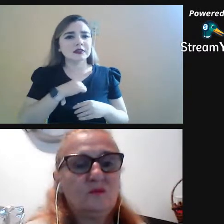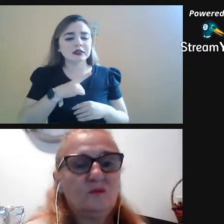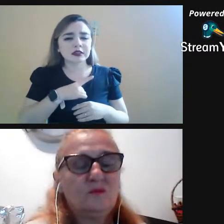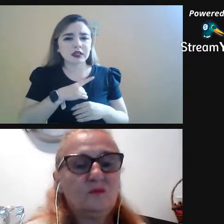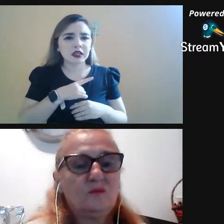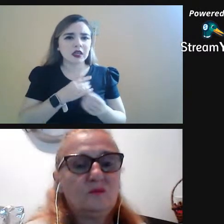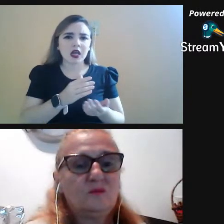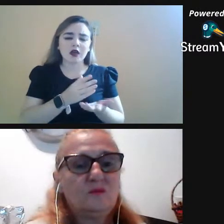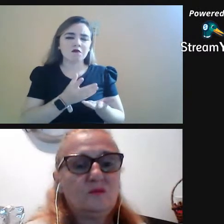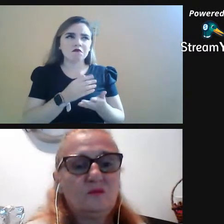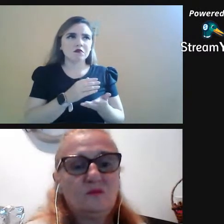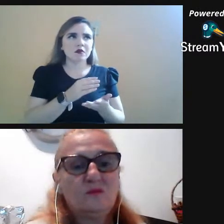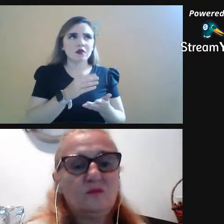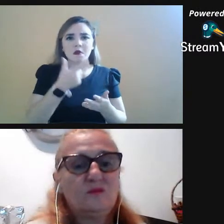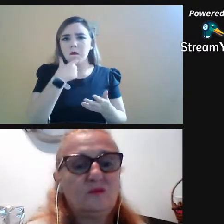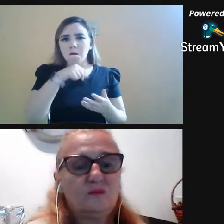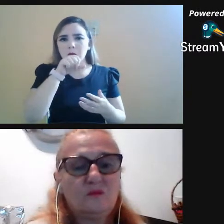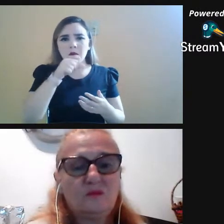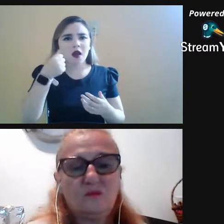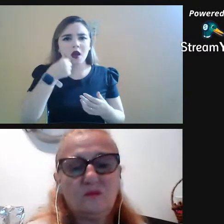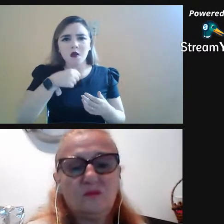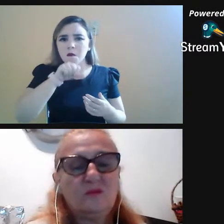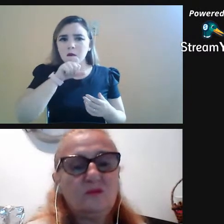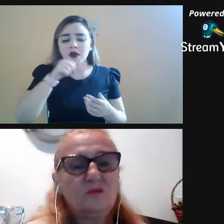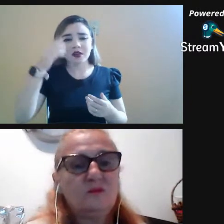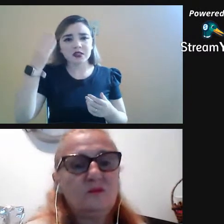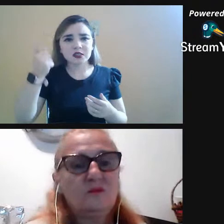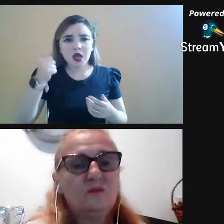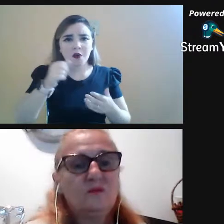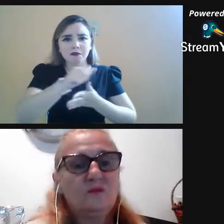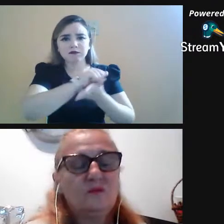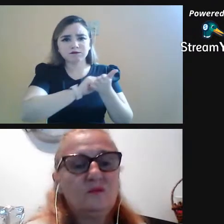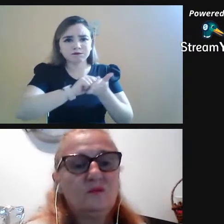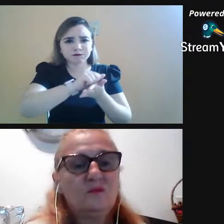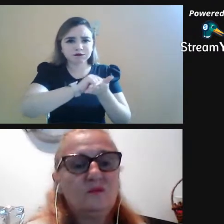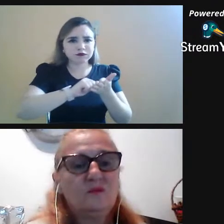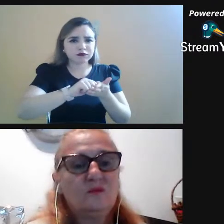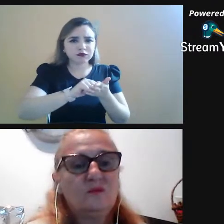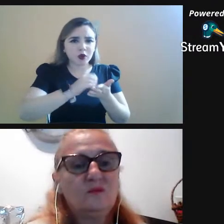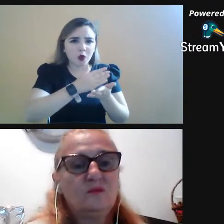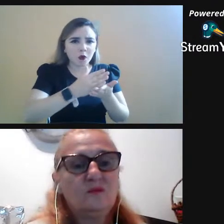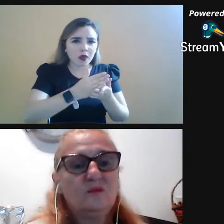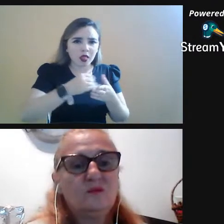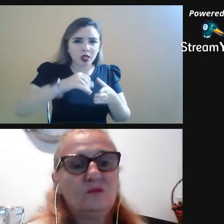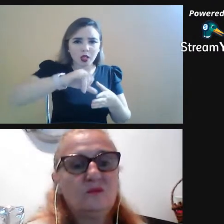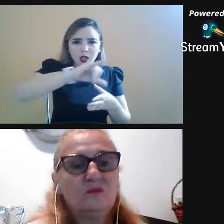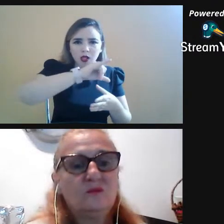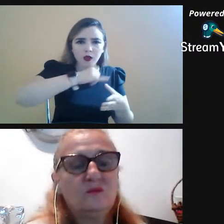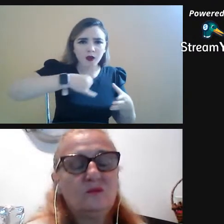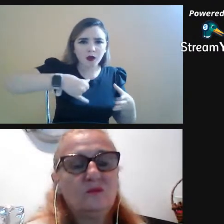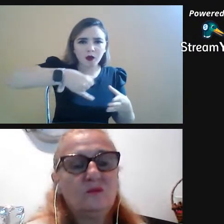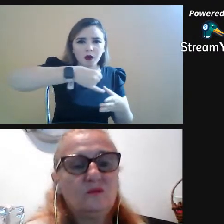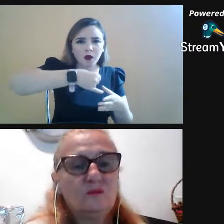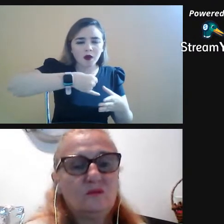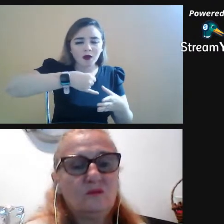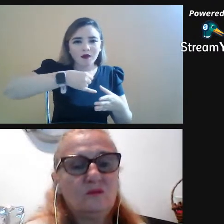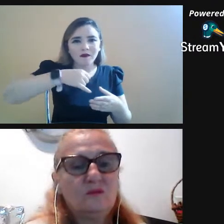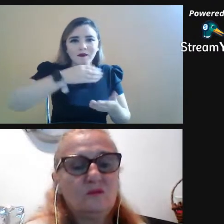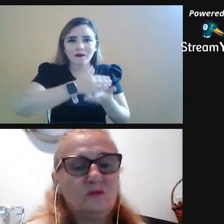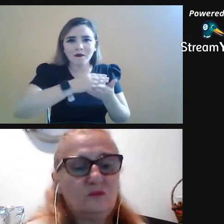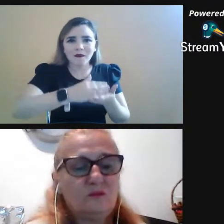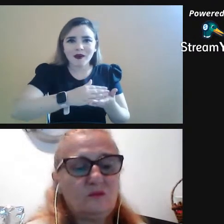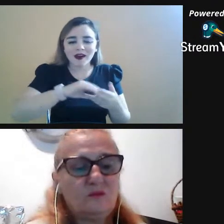algum pai ou alguma mãe que sabe fazer sabão a partir do óleo de cozinha e a gente